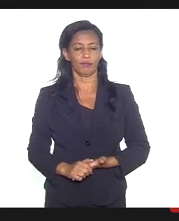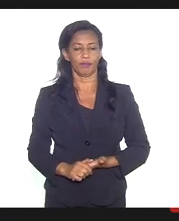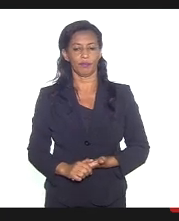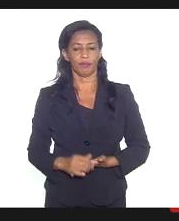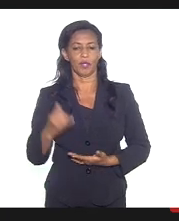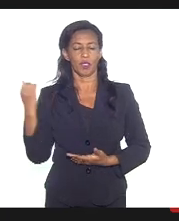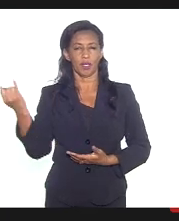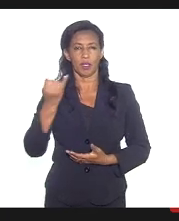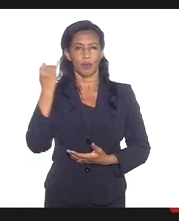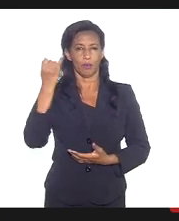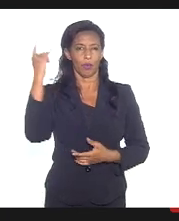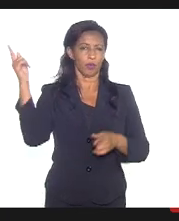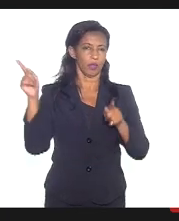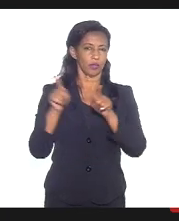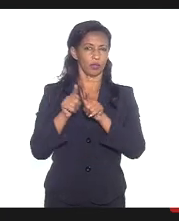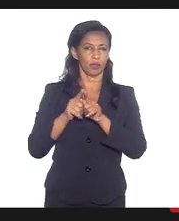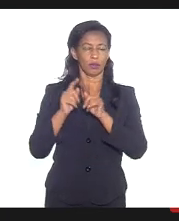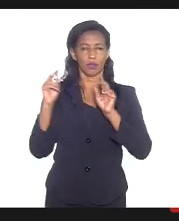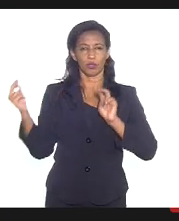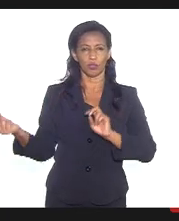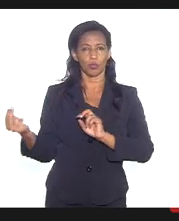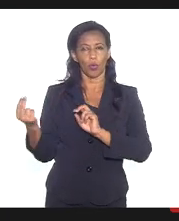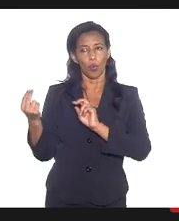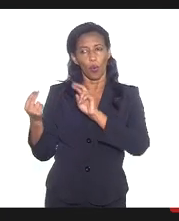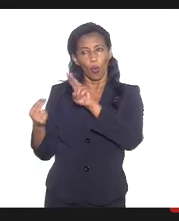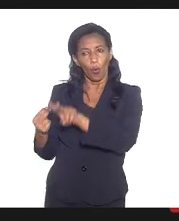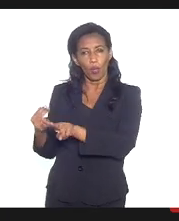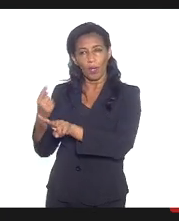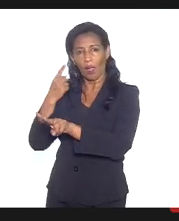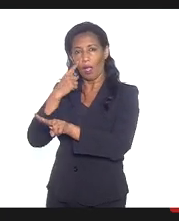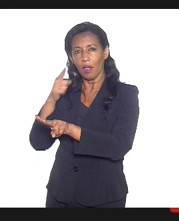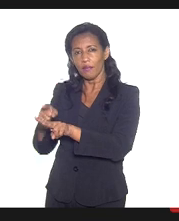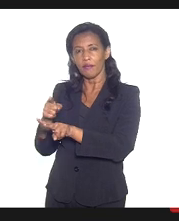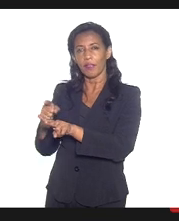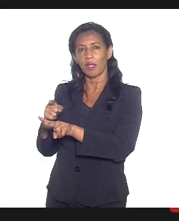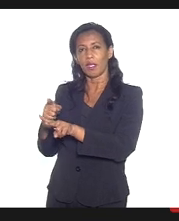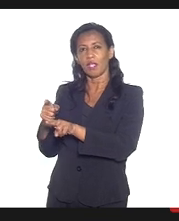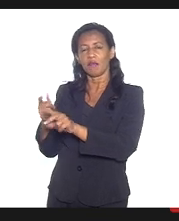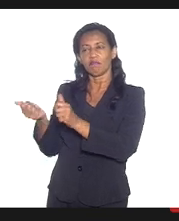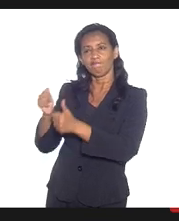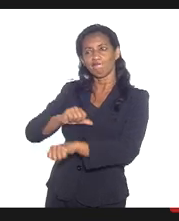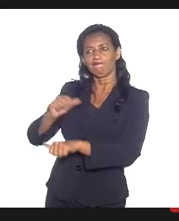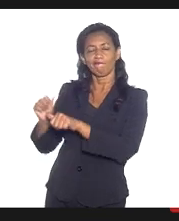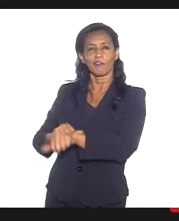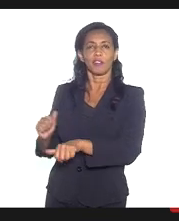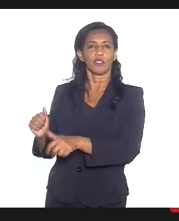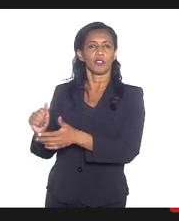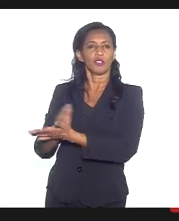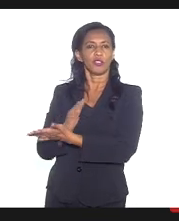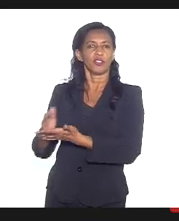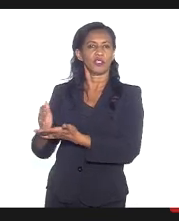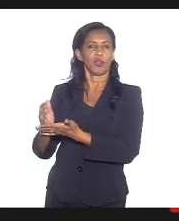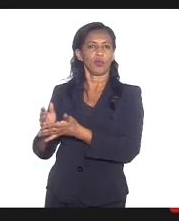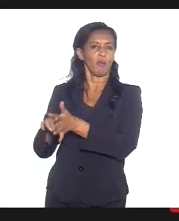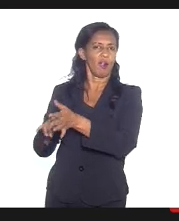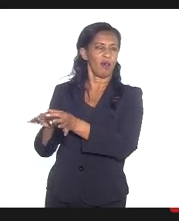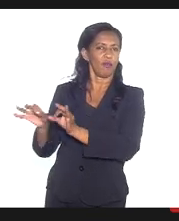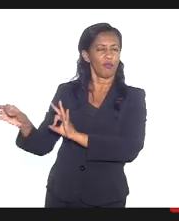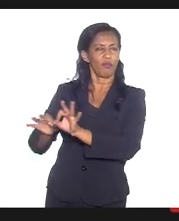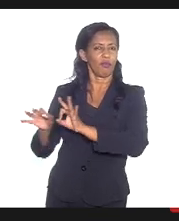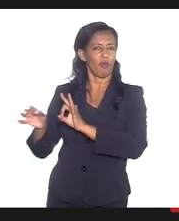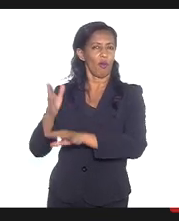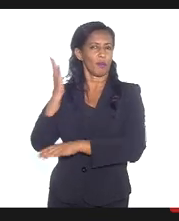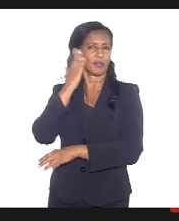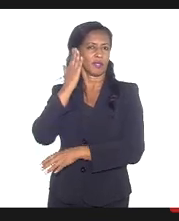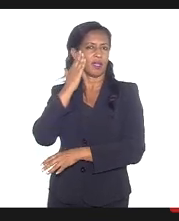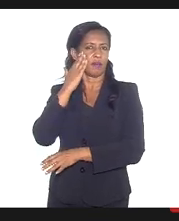seria importante, né, a gente olhar, tentar, de alguma forma, fazer com que o investimento fosse